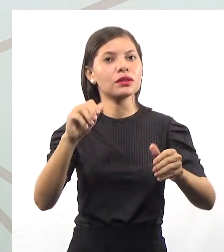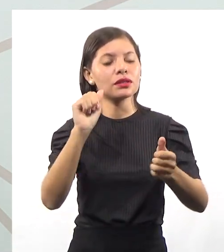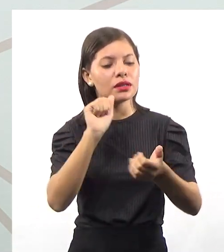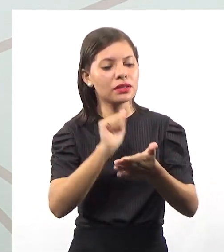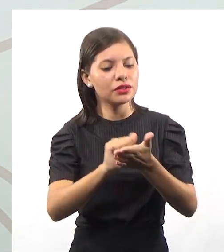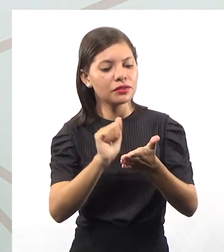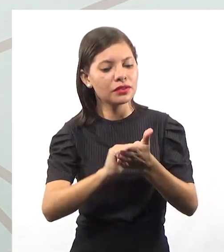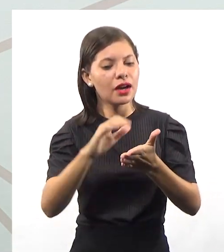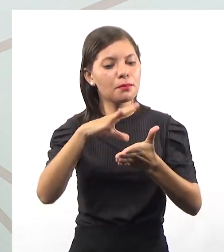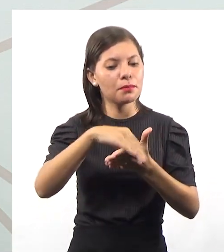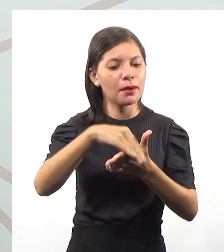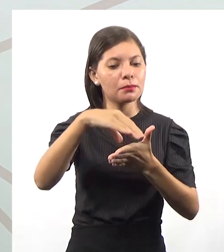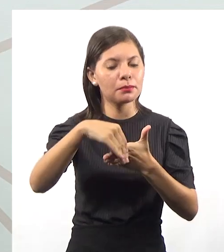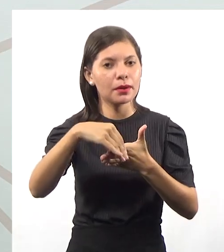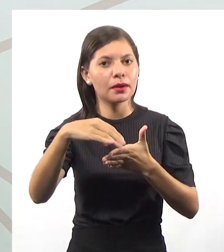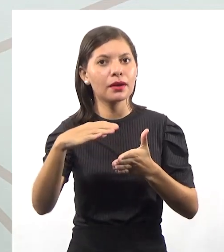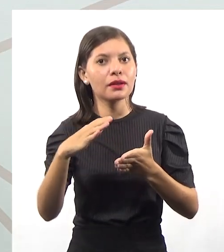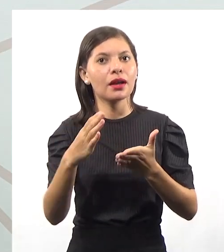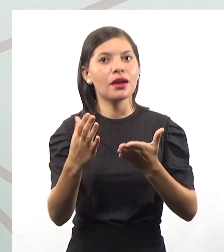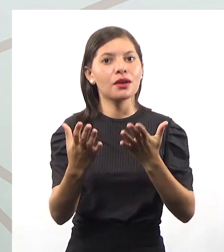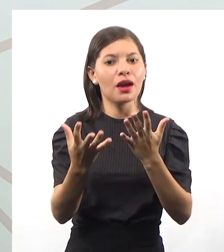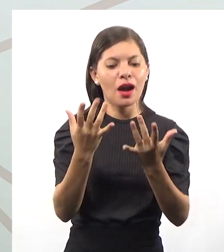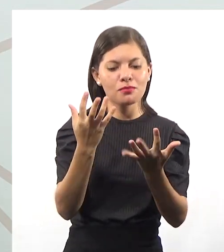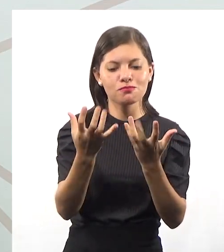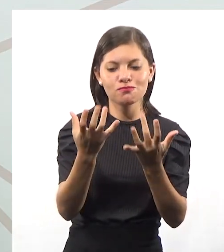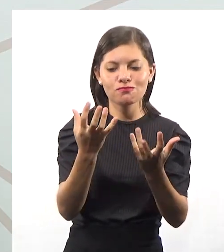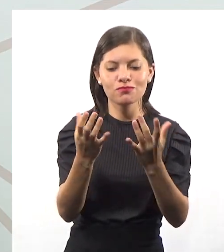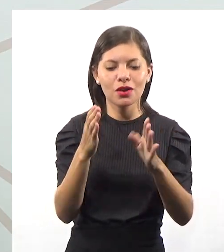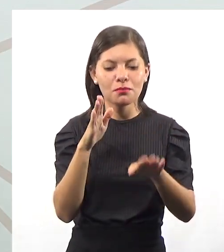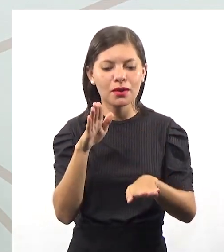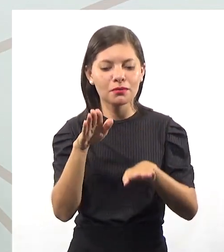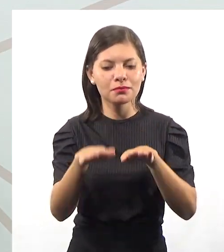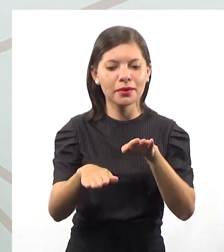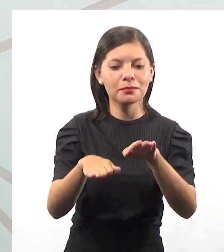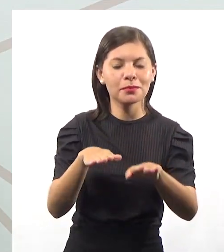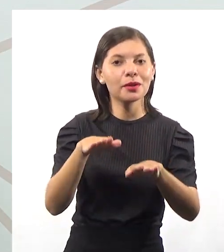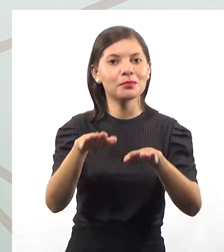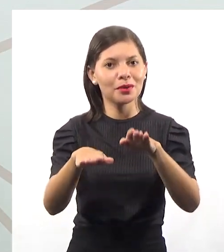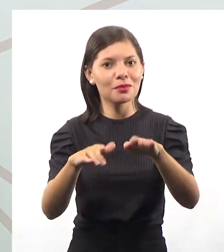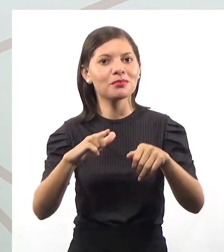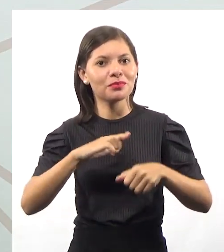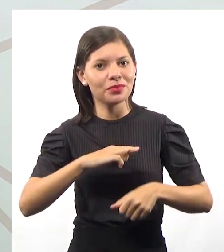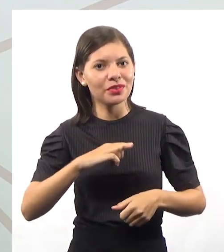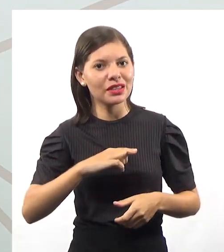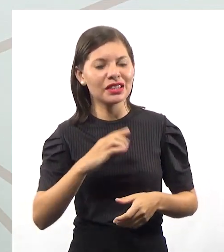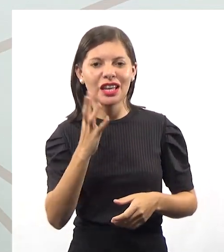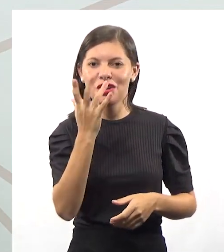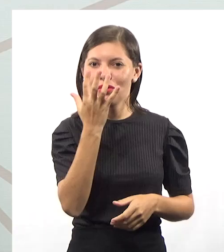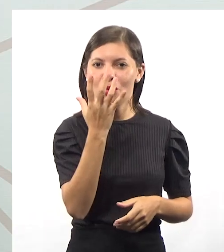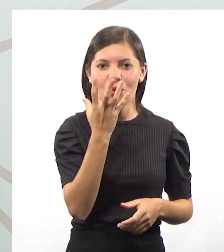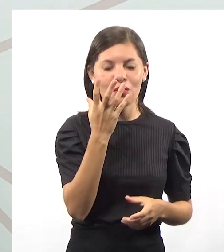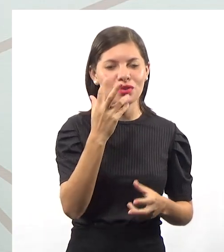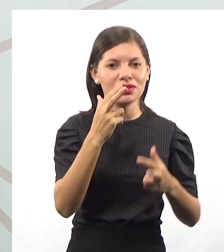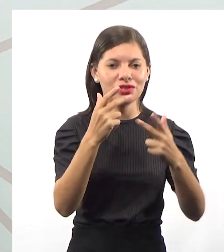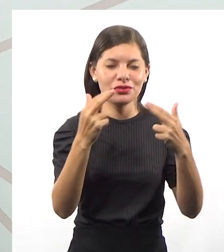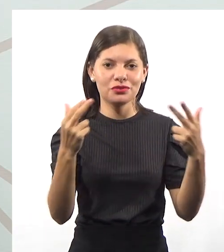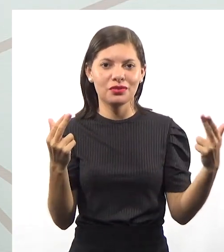grampeadas, juntadas, e que tem as mãozinhas, tem os pezinhos, tem diferentes cores, tem